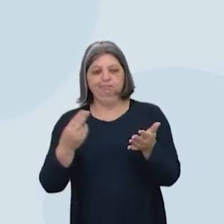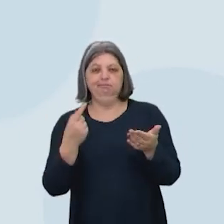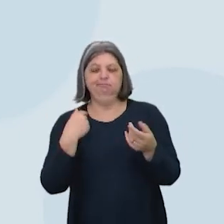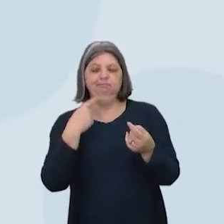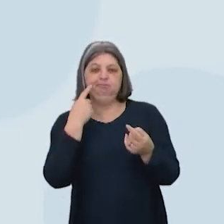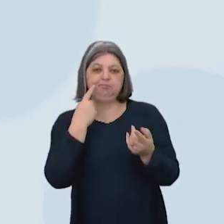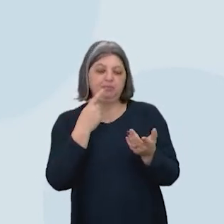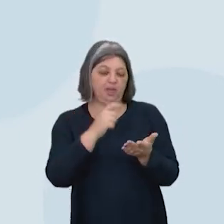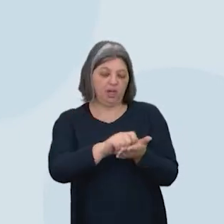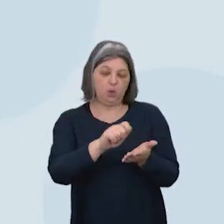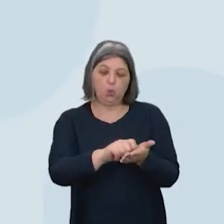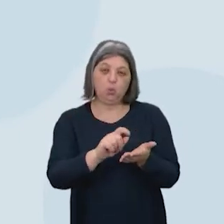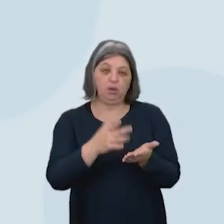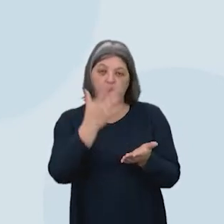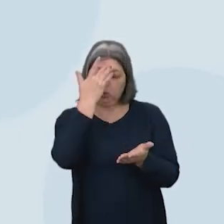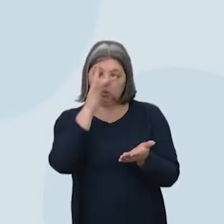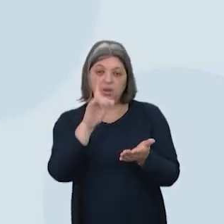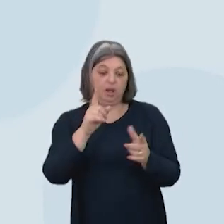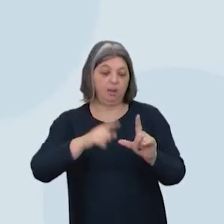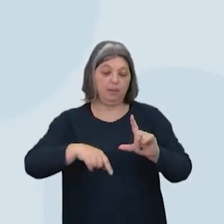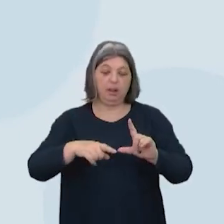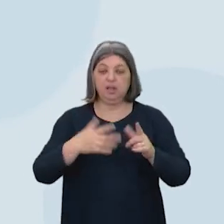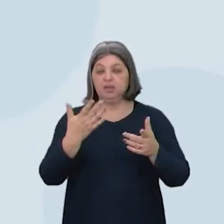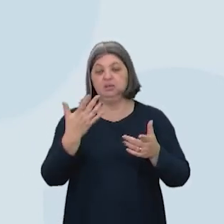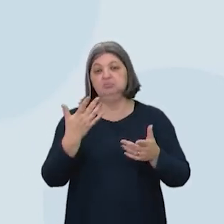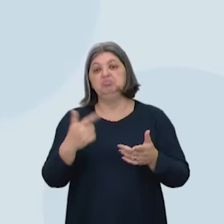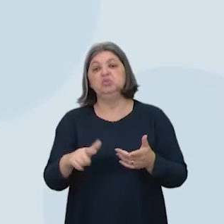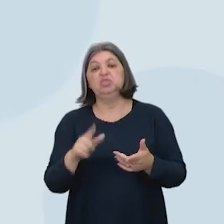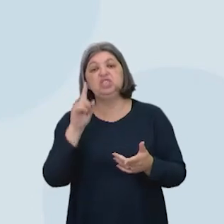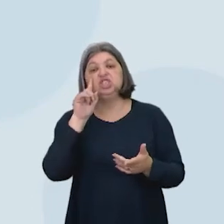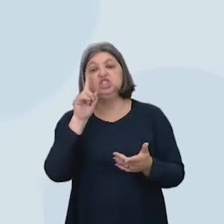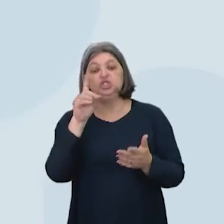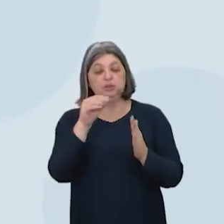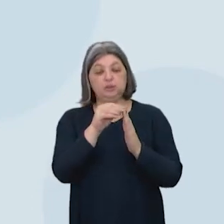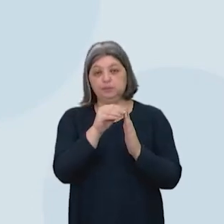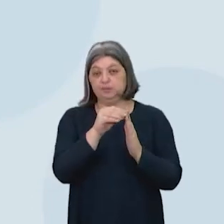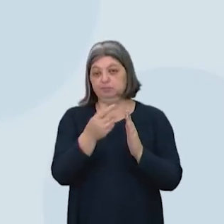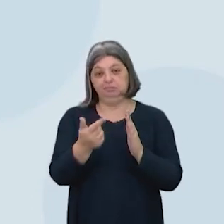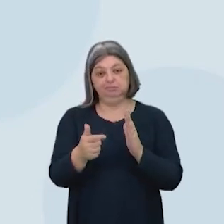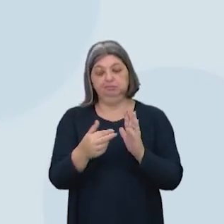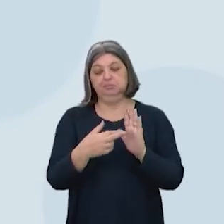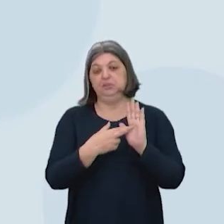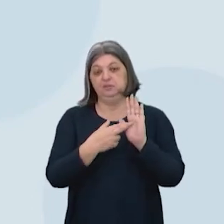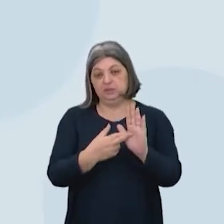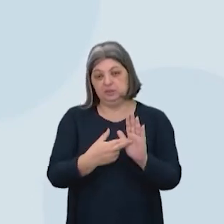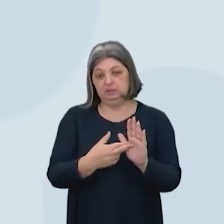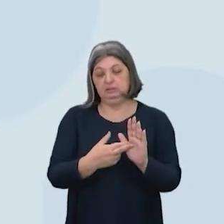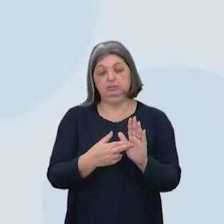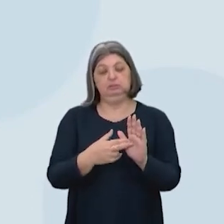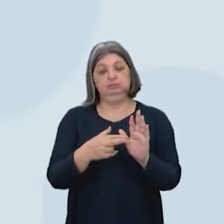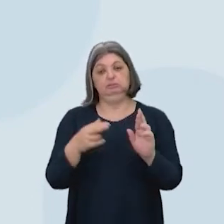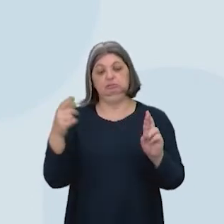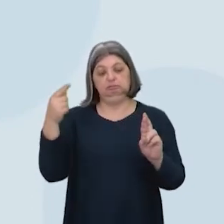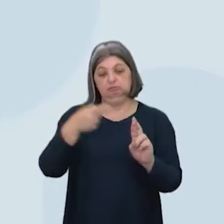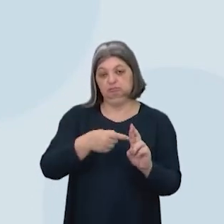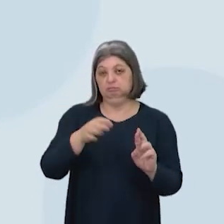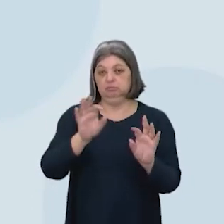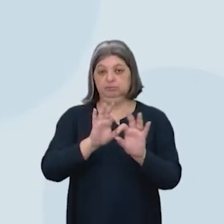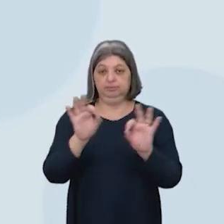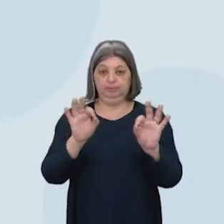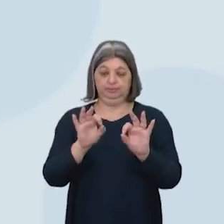entende que número você anotou ali, não tem data, não tem referência, tá? Não tem